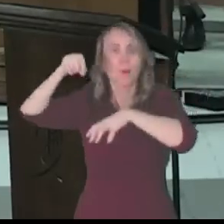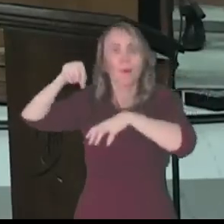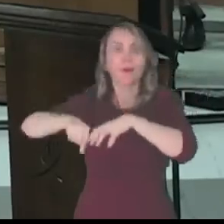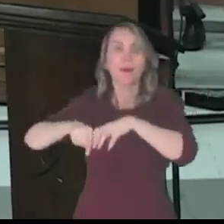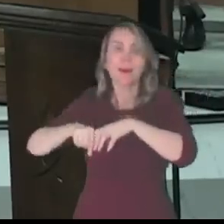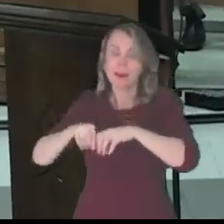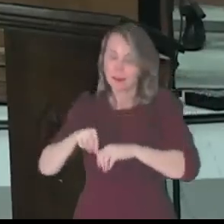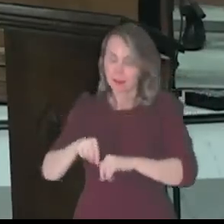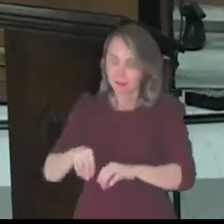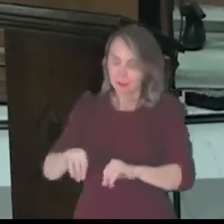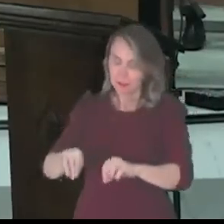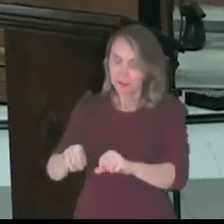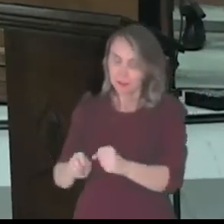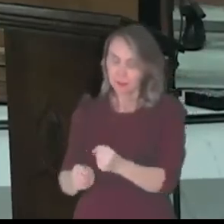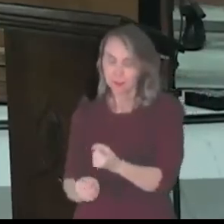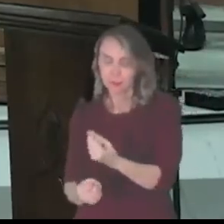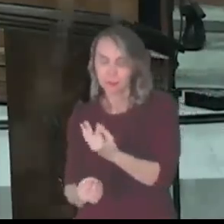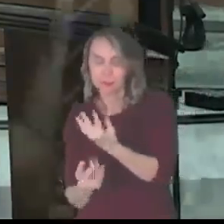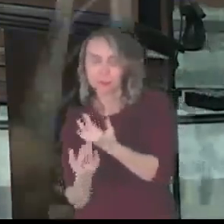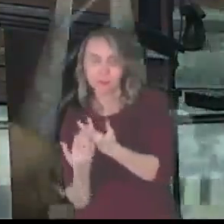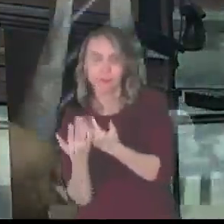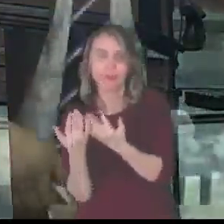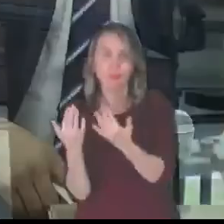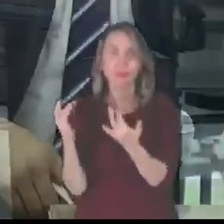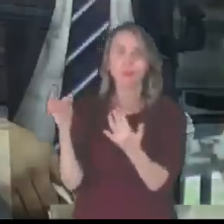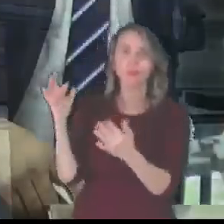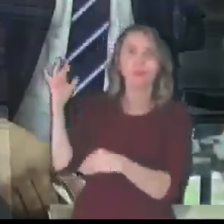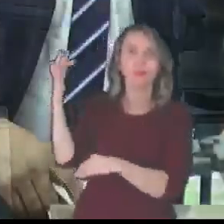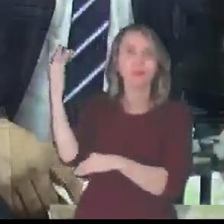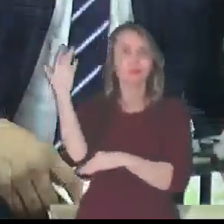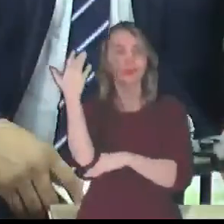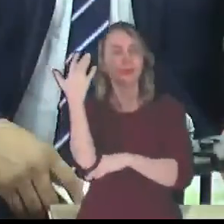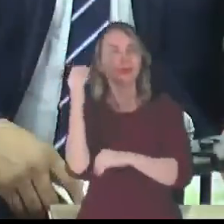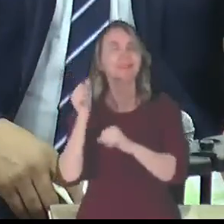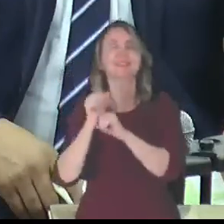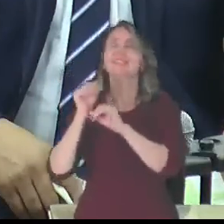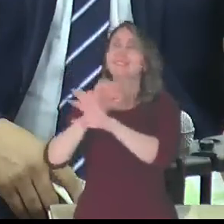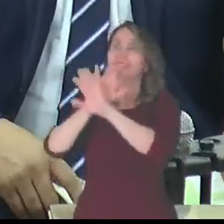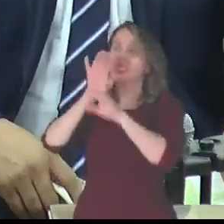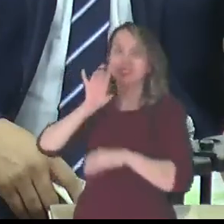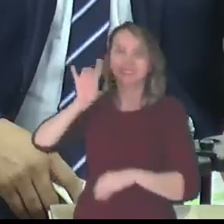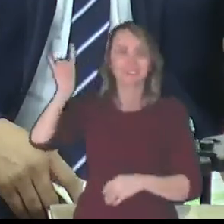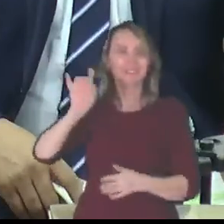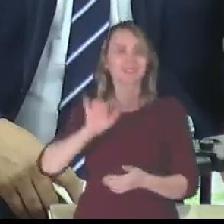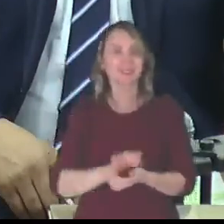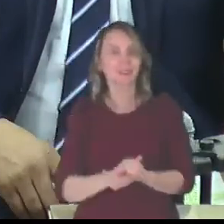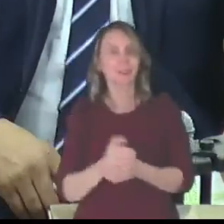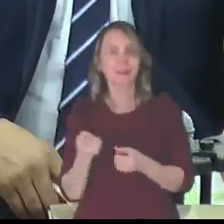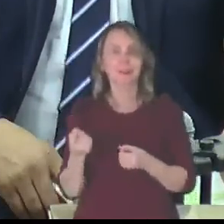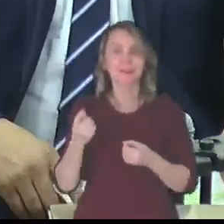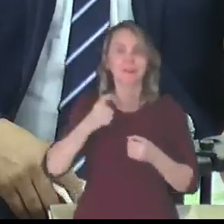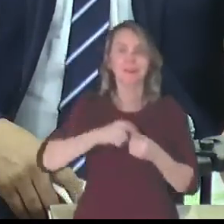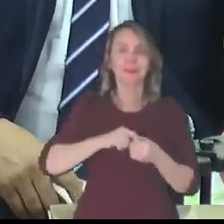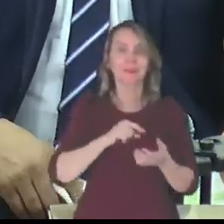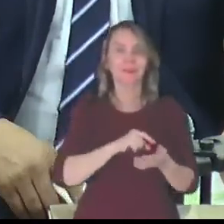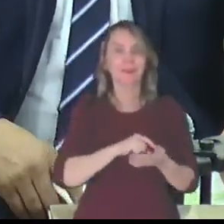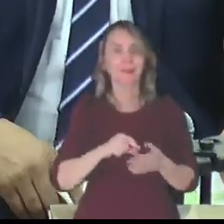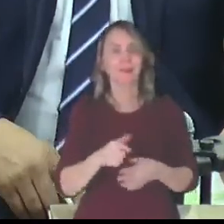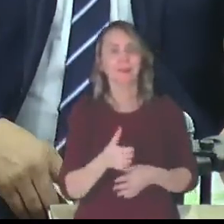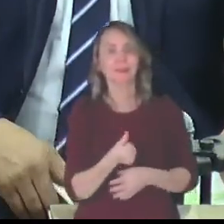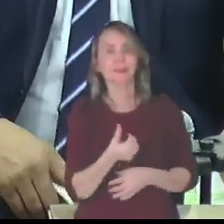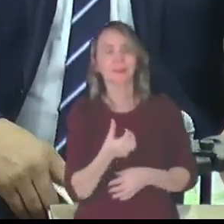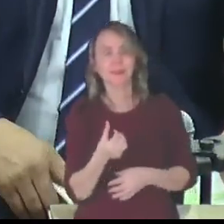o seu fruto quem pode dar um glória para Deus volta para o 16 volta para o 16